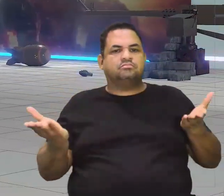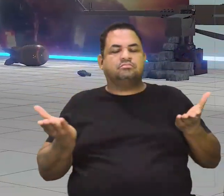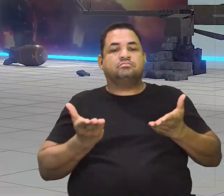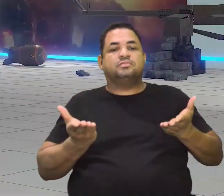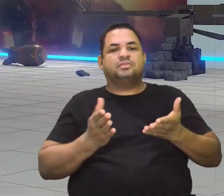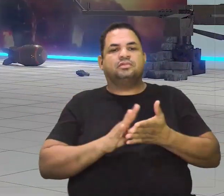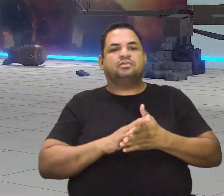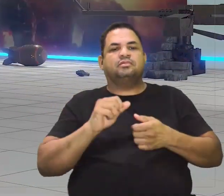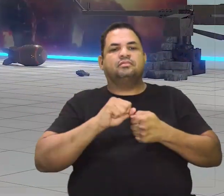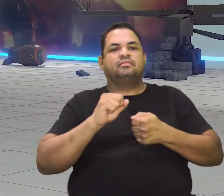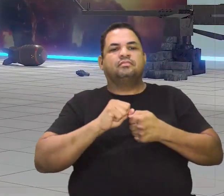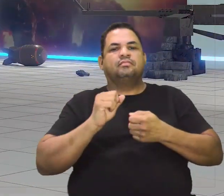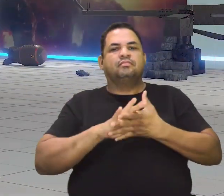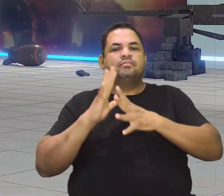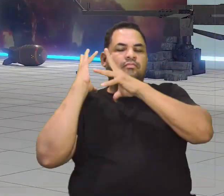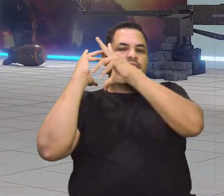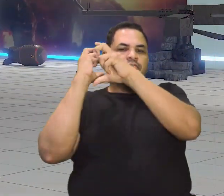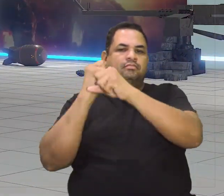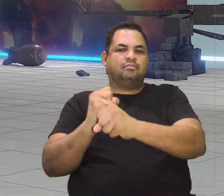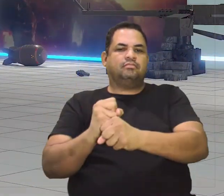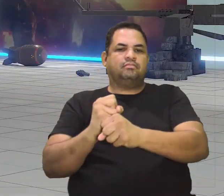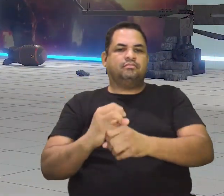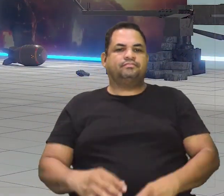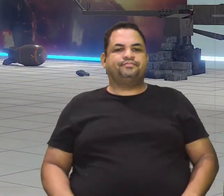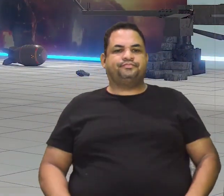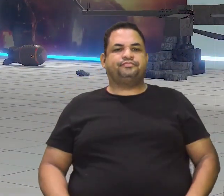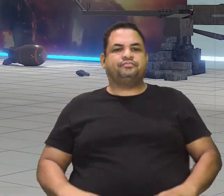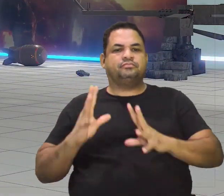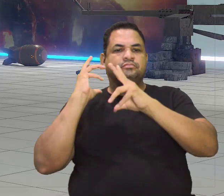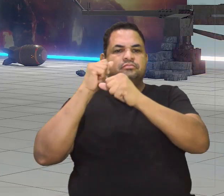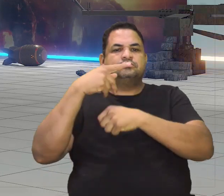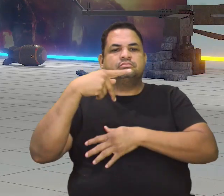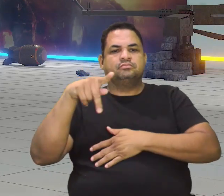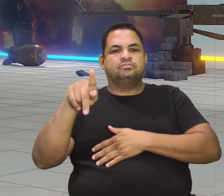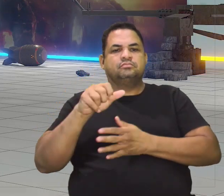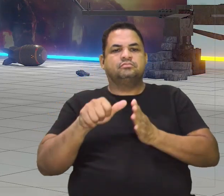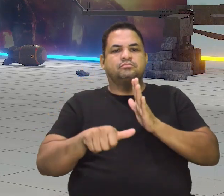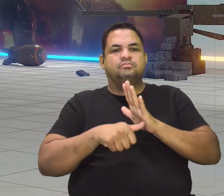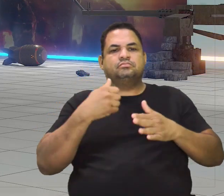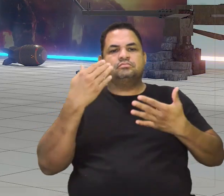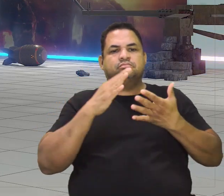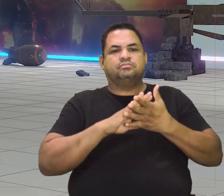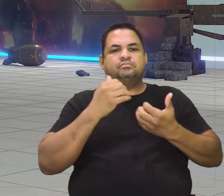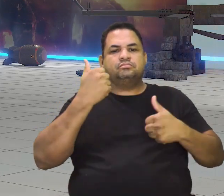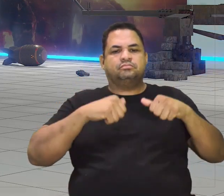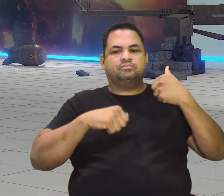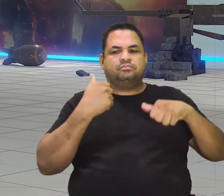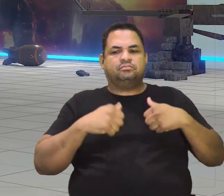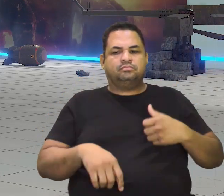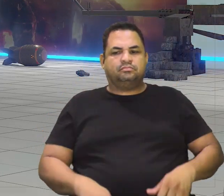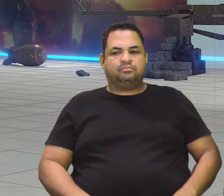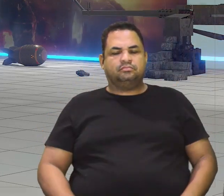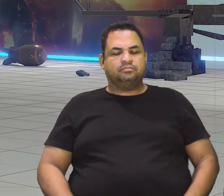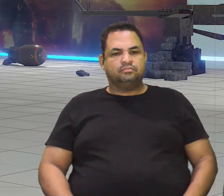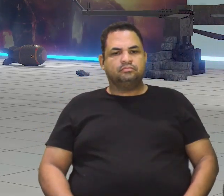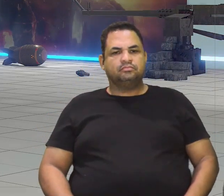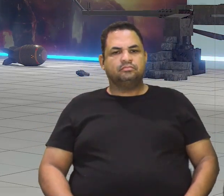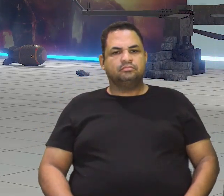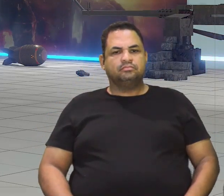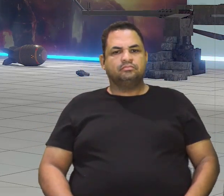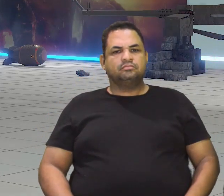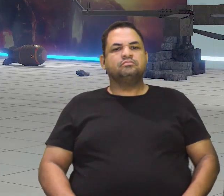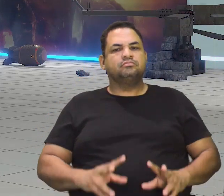de fazermos a nossa revisão. A revisão para a nossa primeira avaliação. Então